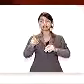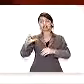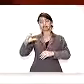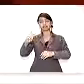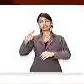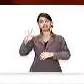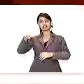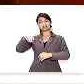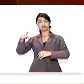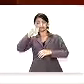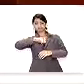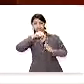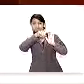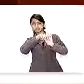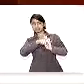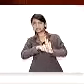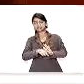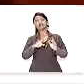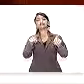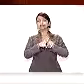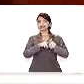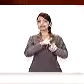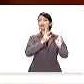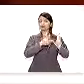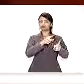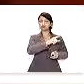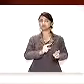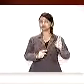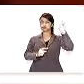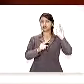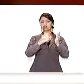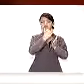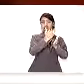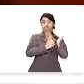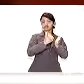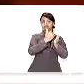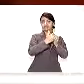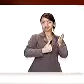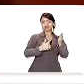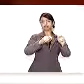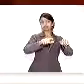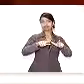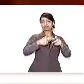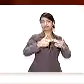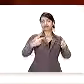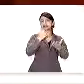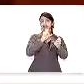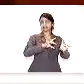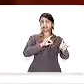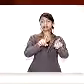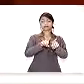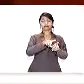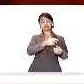ficando ainda responsável pela documentação técnica e treinamento de funcionários designados para manter